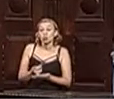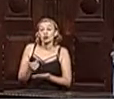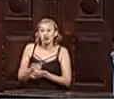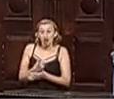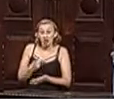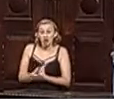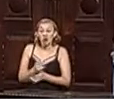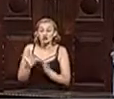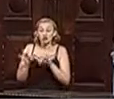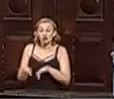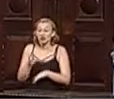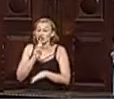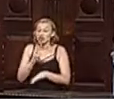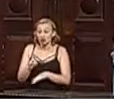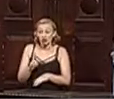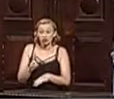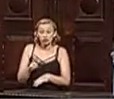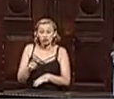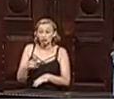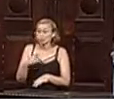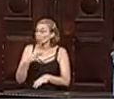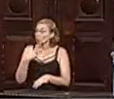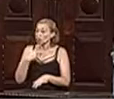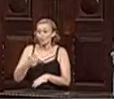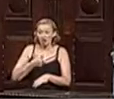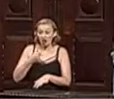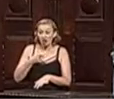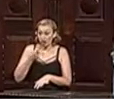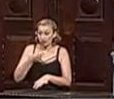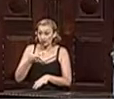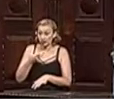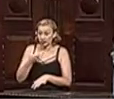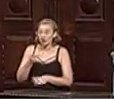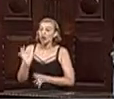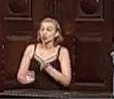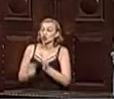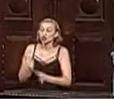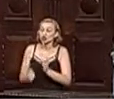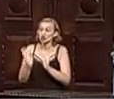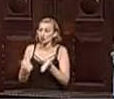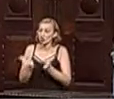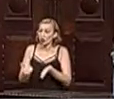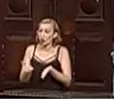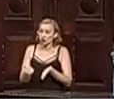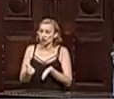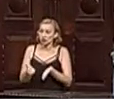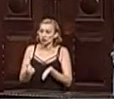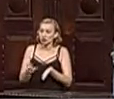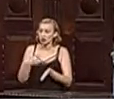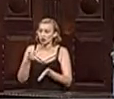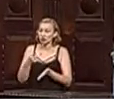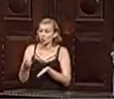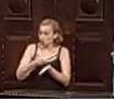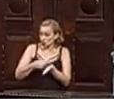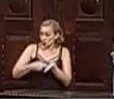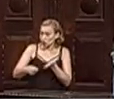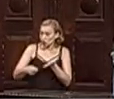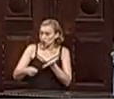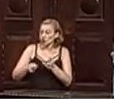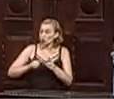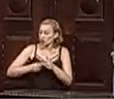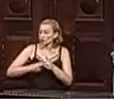resultado final. Em boa hora, a juíza hoje determinou uma nova ata corrigindo